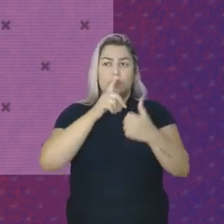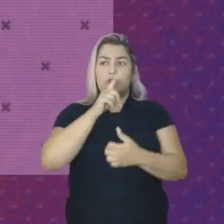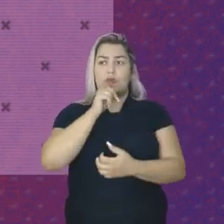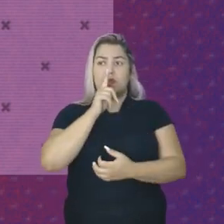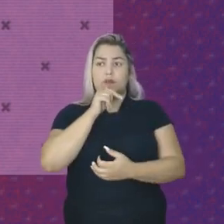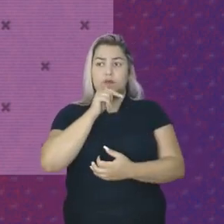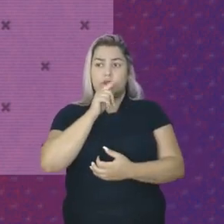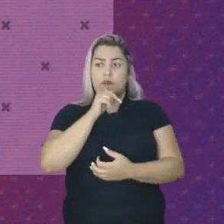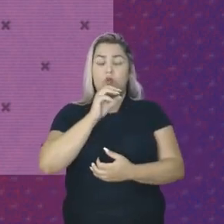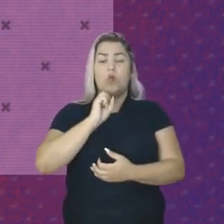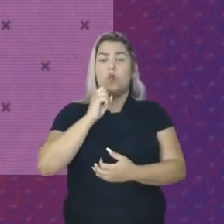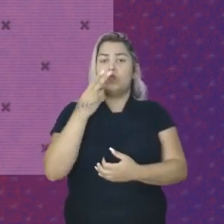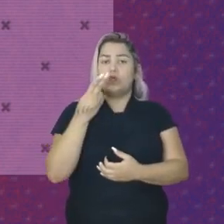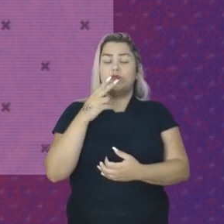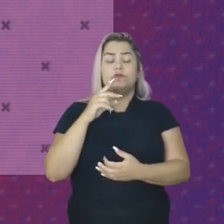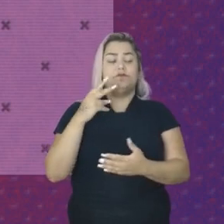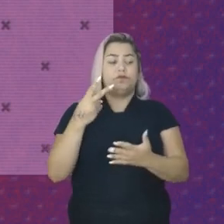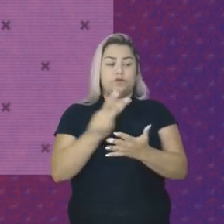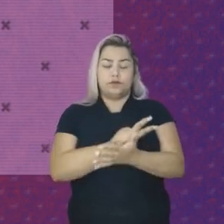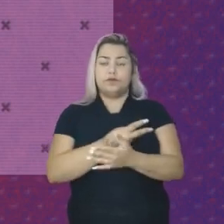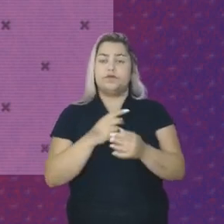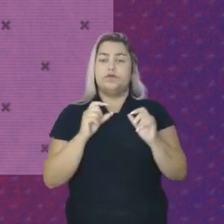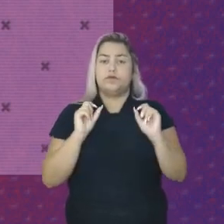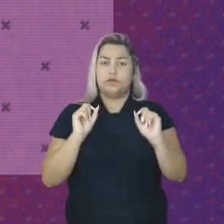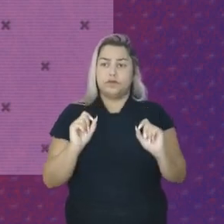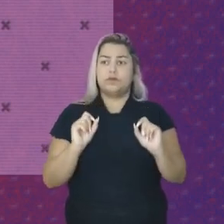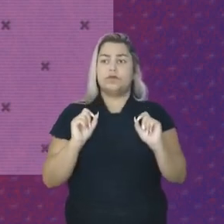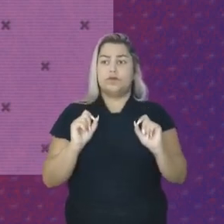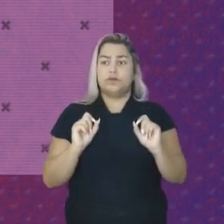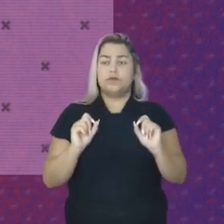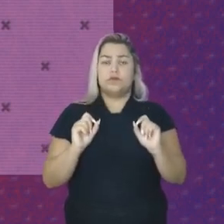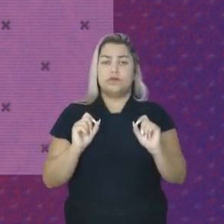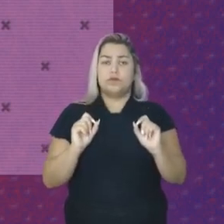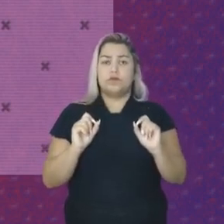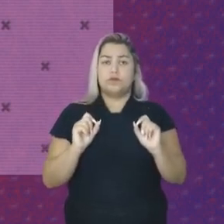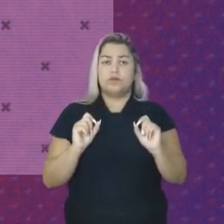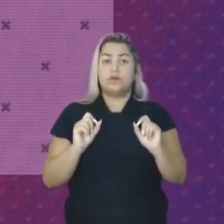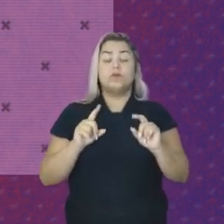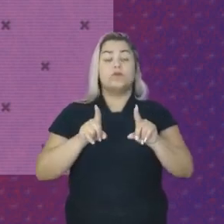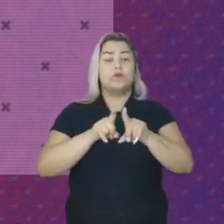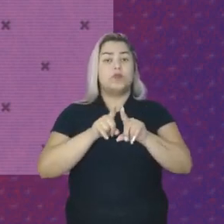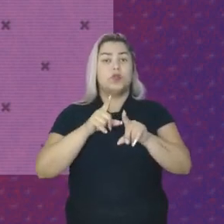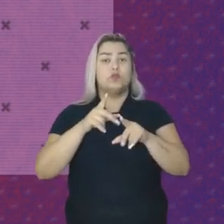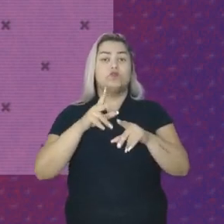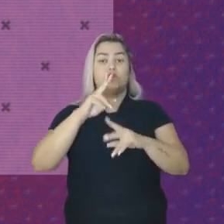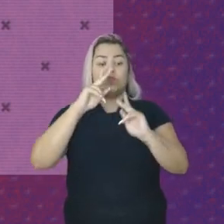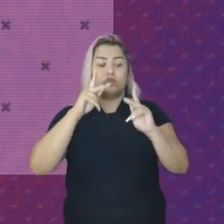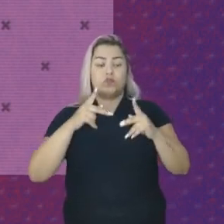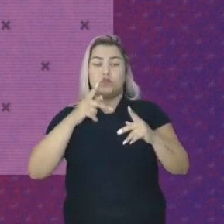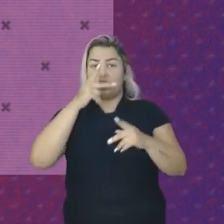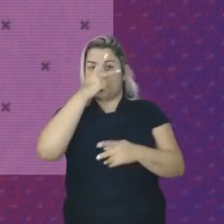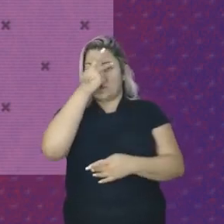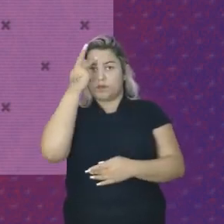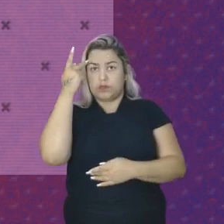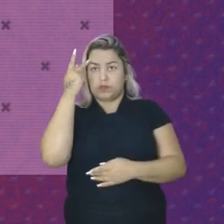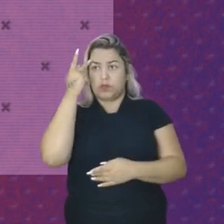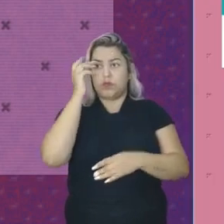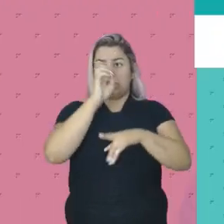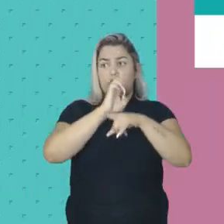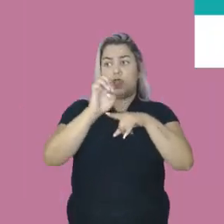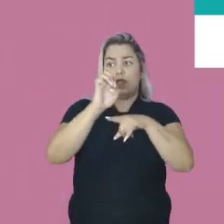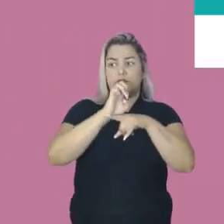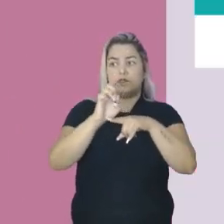bebem. Ou seja, tudo isso influencia no comportamento de um ser humano. E é isso que o Estado